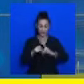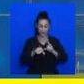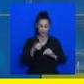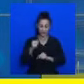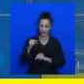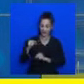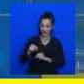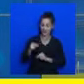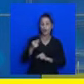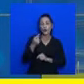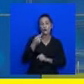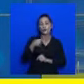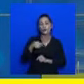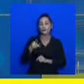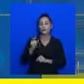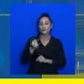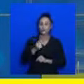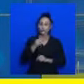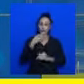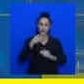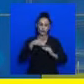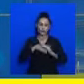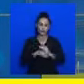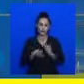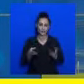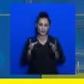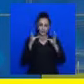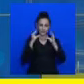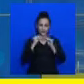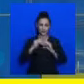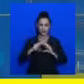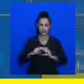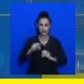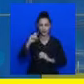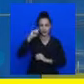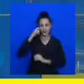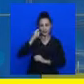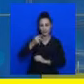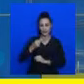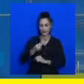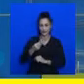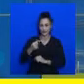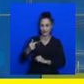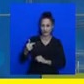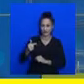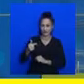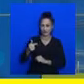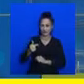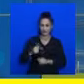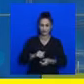sorteia daqui. Sétimo e último número da Time Mania desta noite, bola preta número 27.